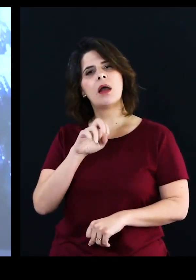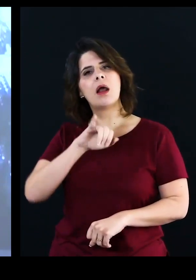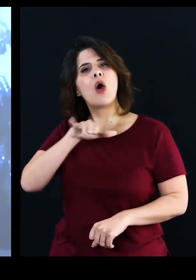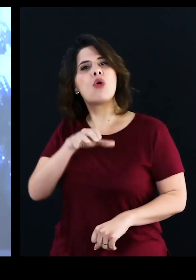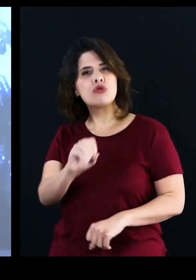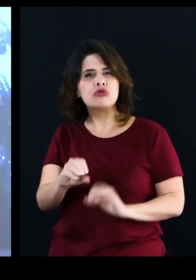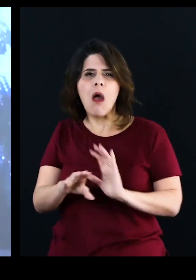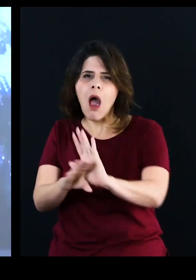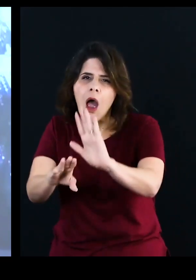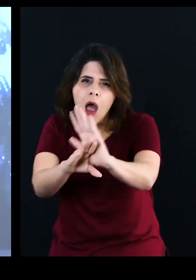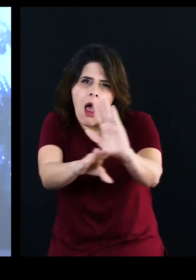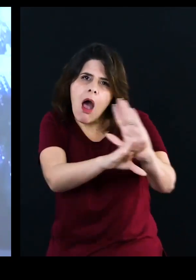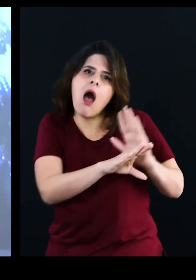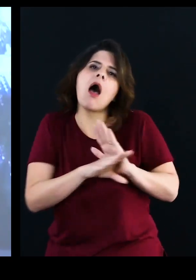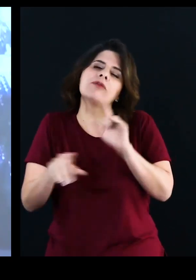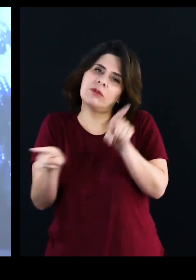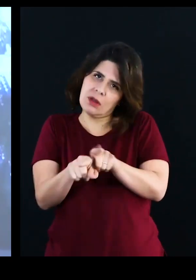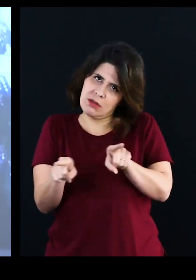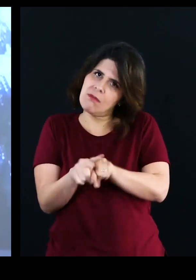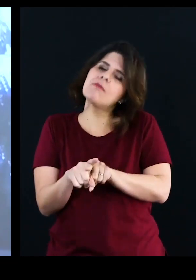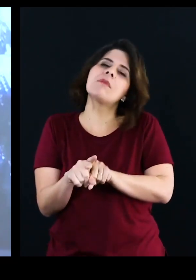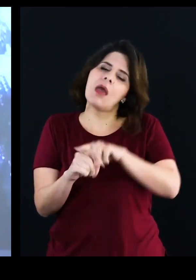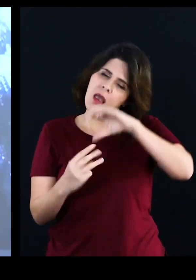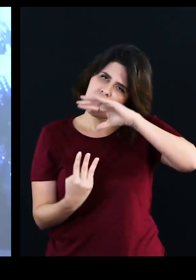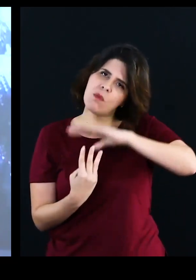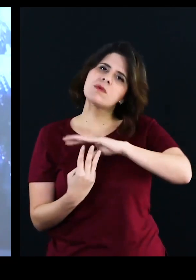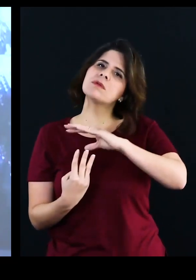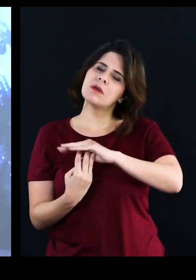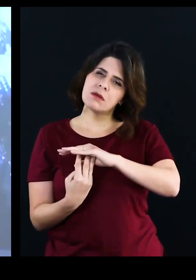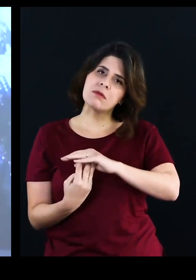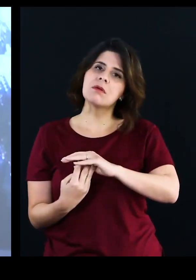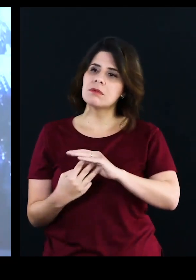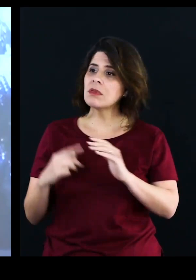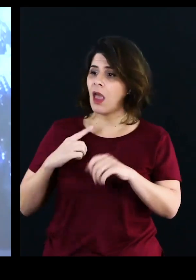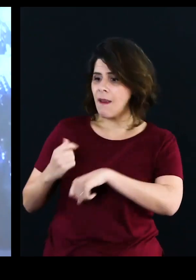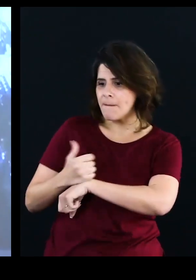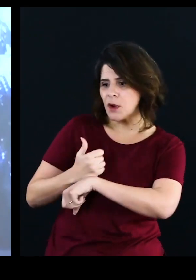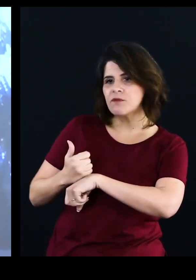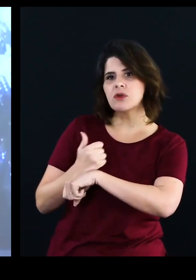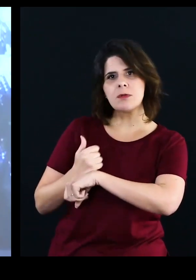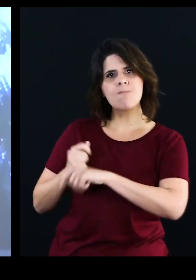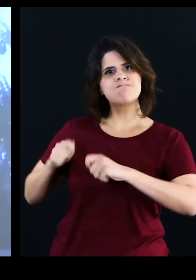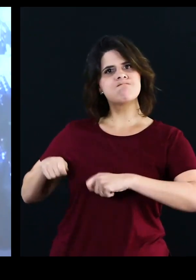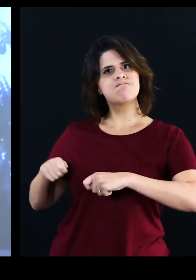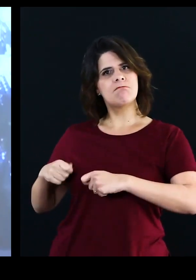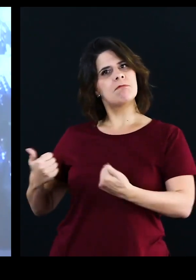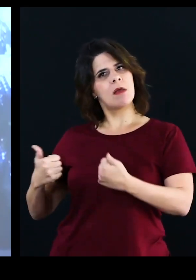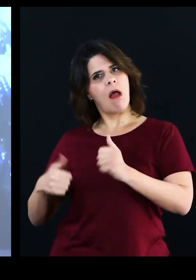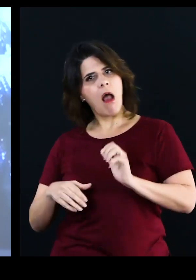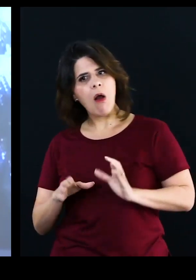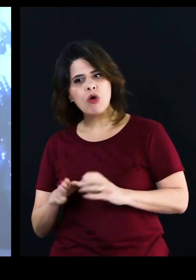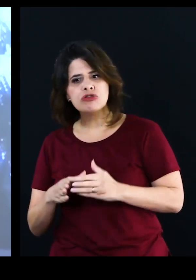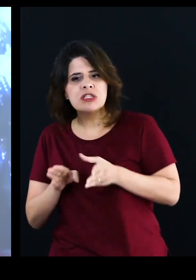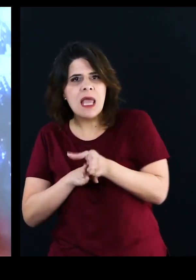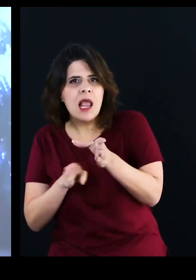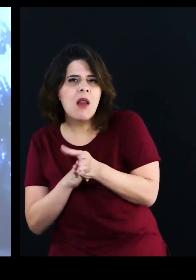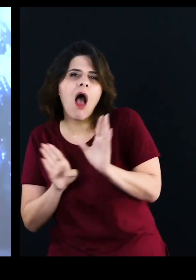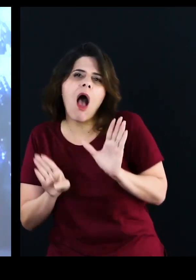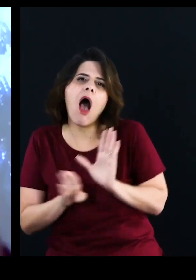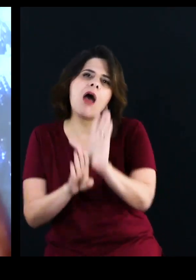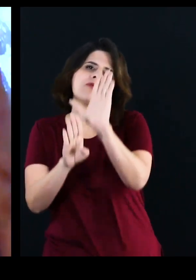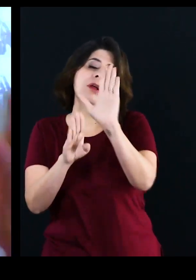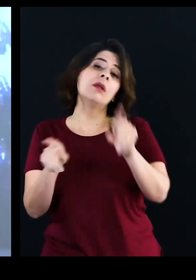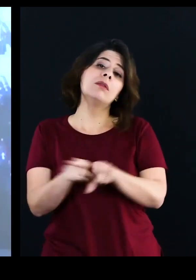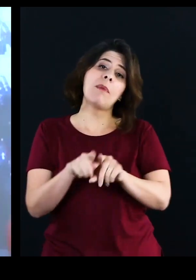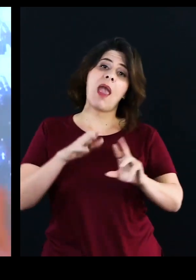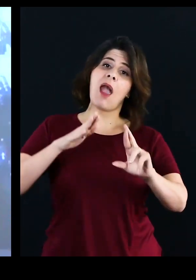outros profissionais competentes para ajudar o Kellner e a universidade, a reitora Denise, a retomar